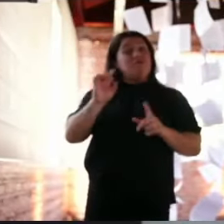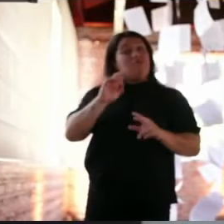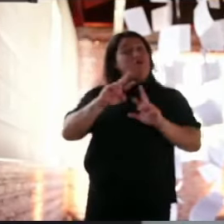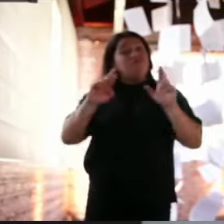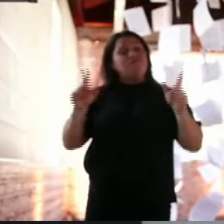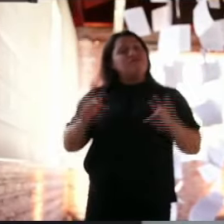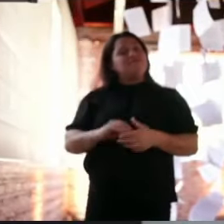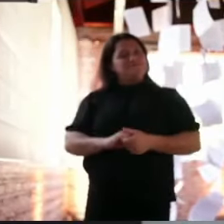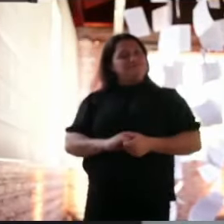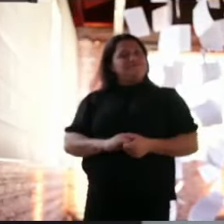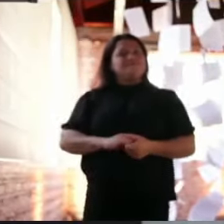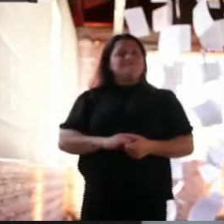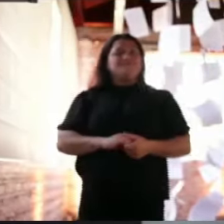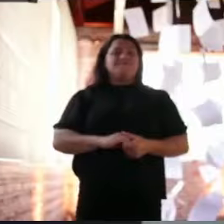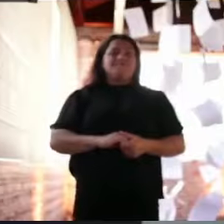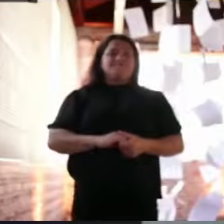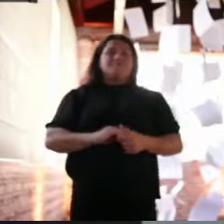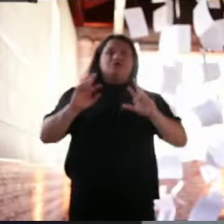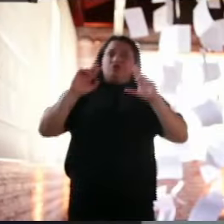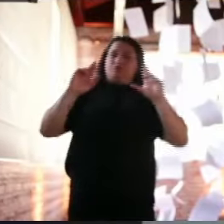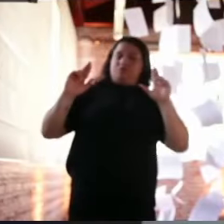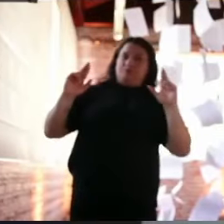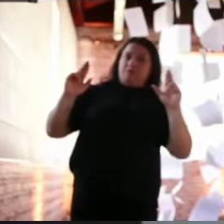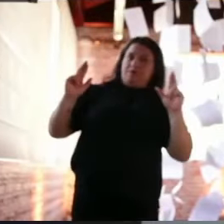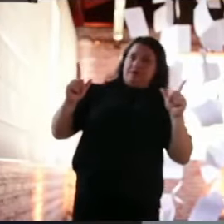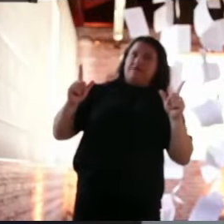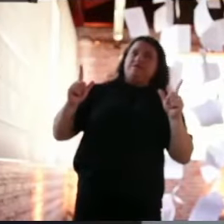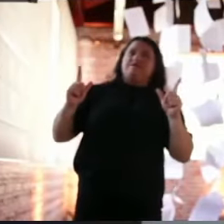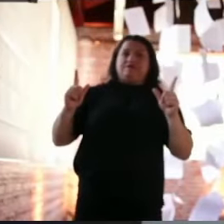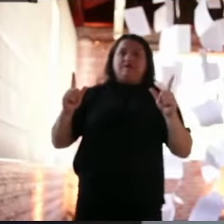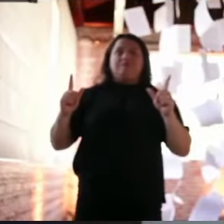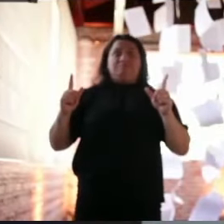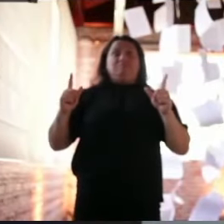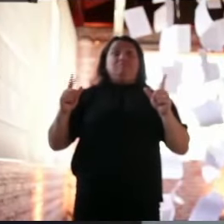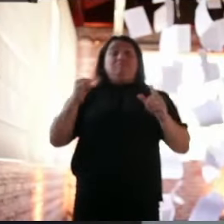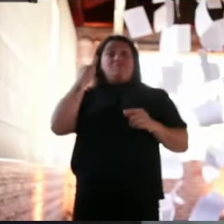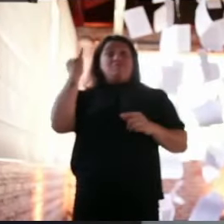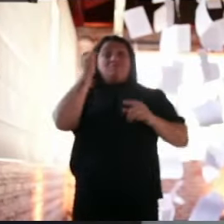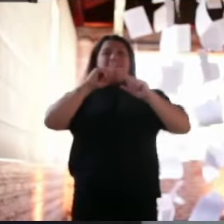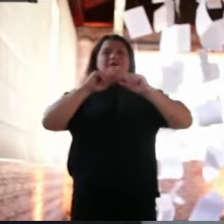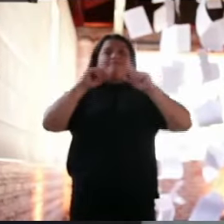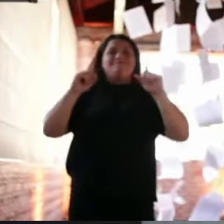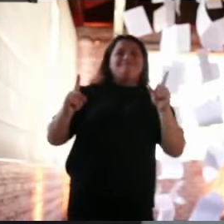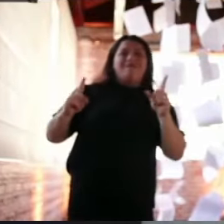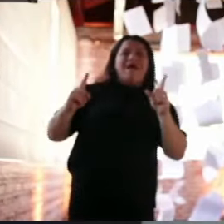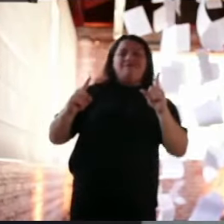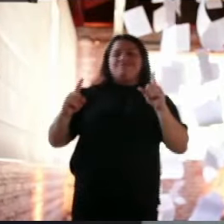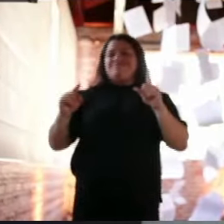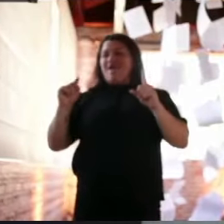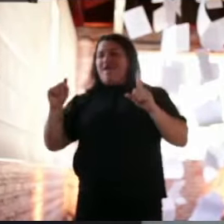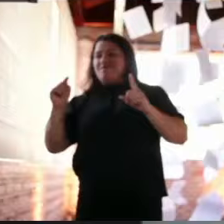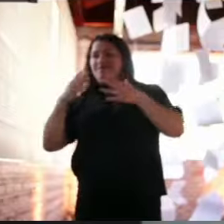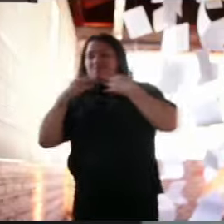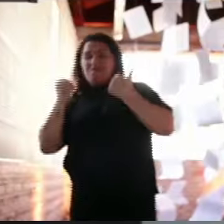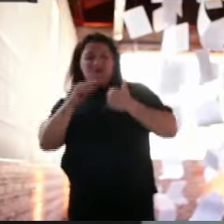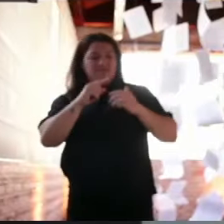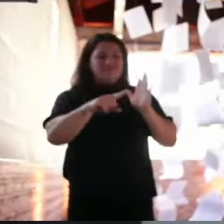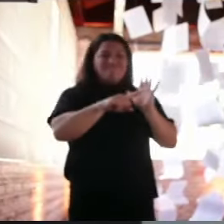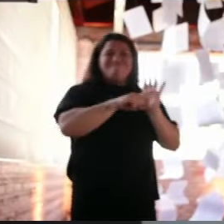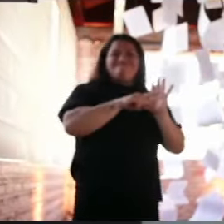diferenças brutais mas elas não deveriam ser hierarquizadas a gente não deveria